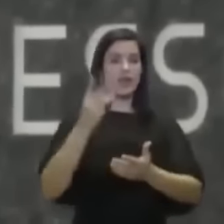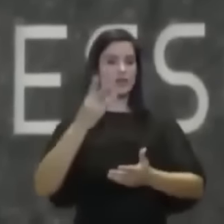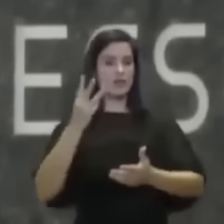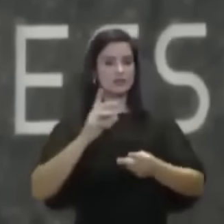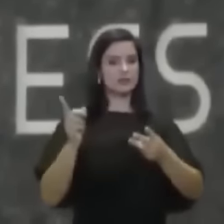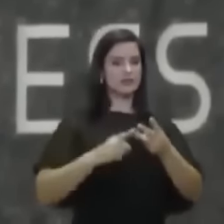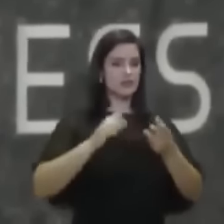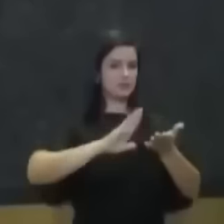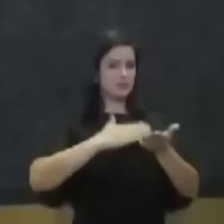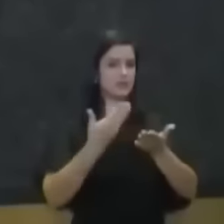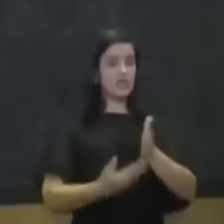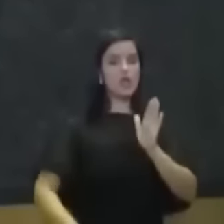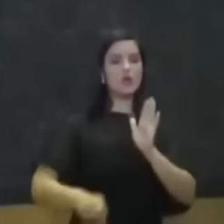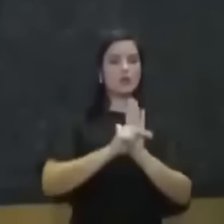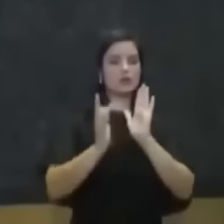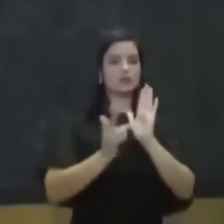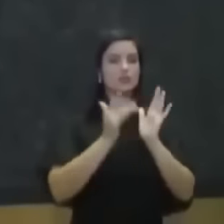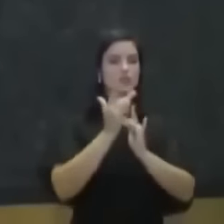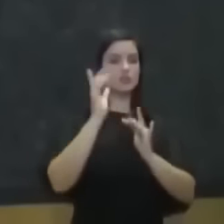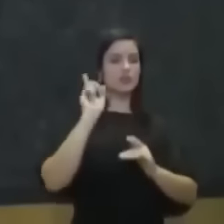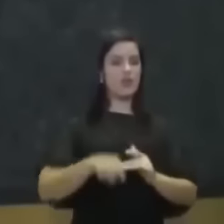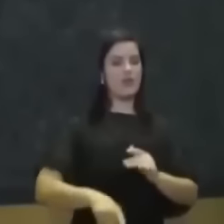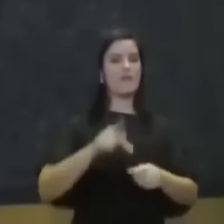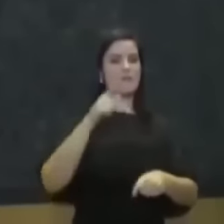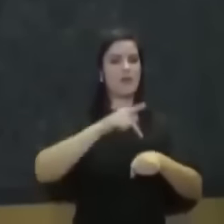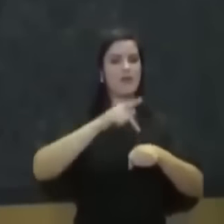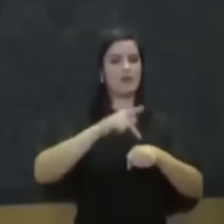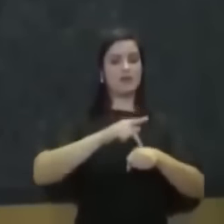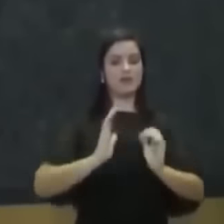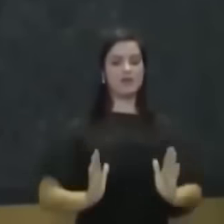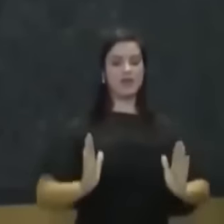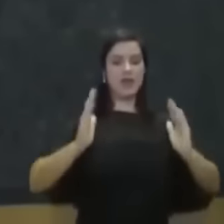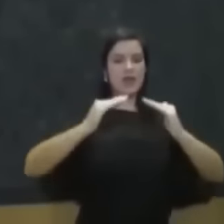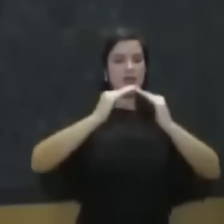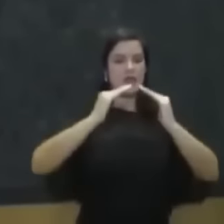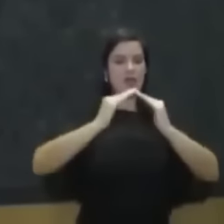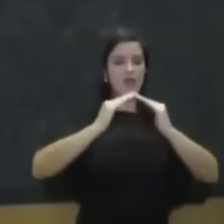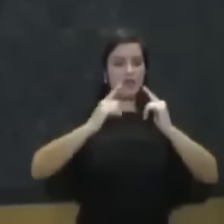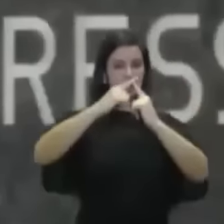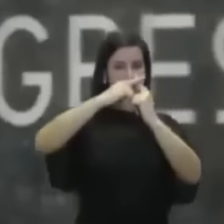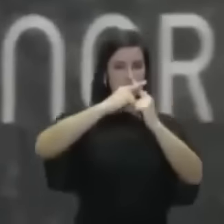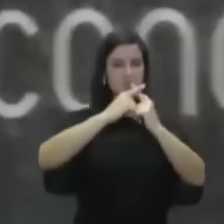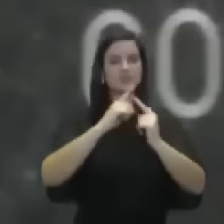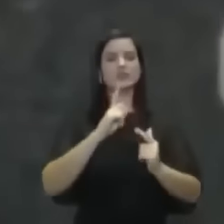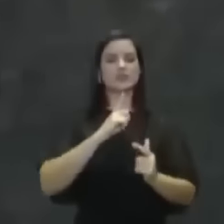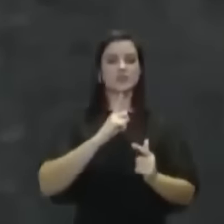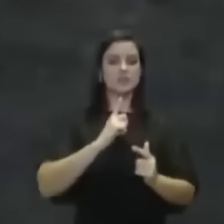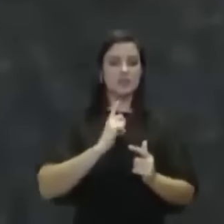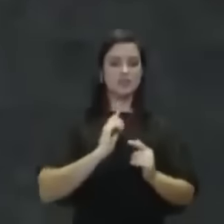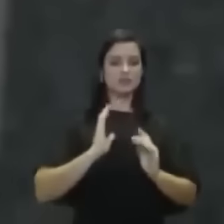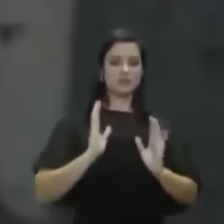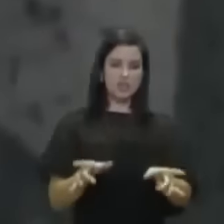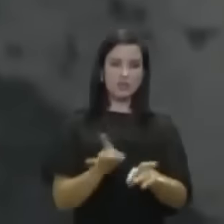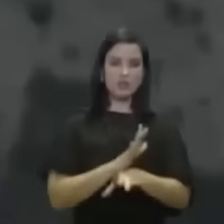próprio Cristo é a pedra sobre a qual a igreja está edificada. O texto nos leva a essa conclusão, se não vejamos. Na língua grega há uma